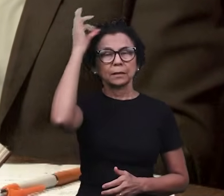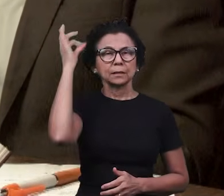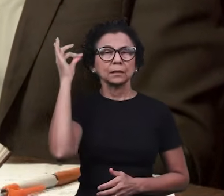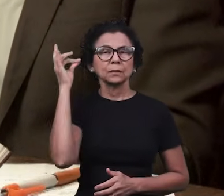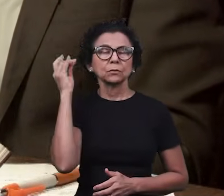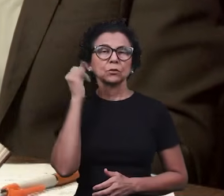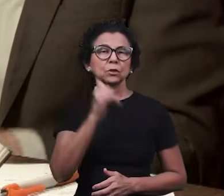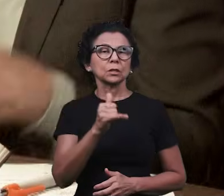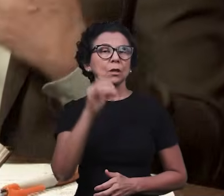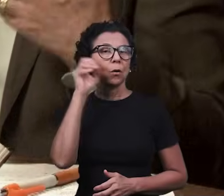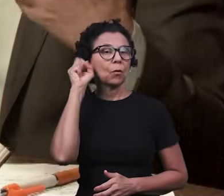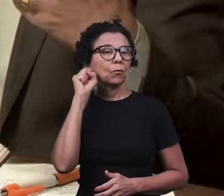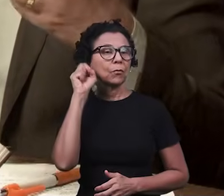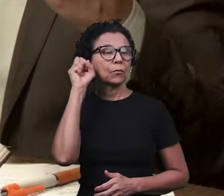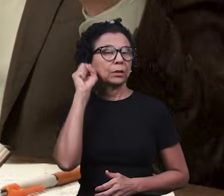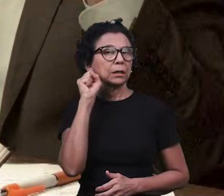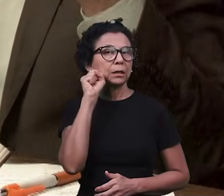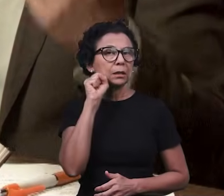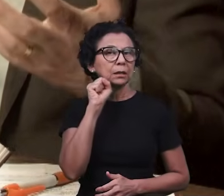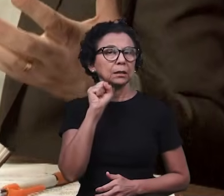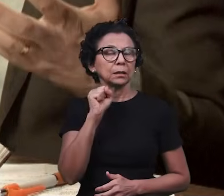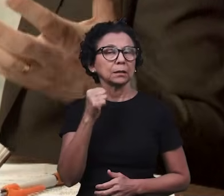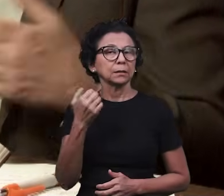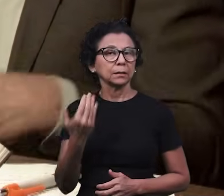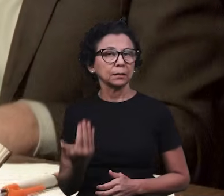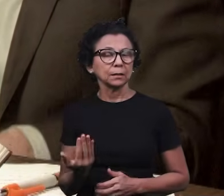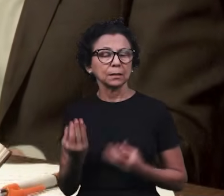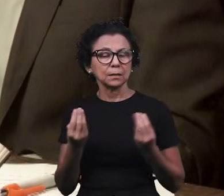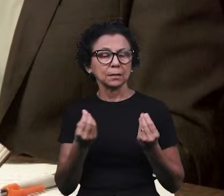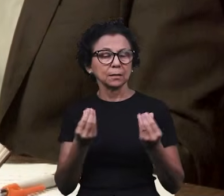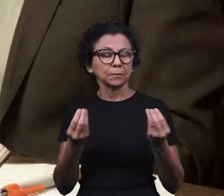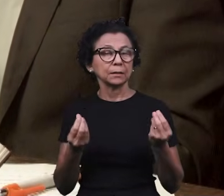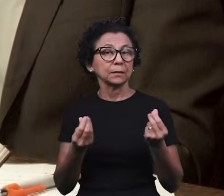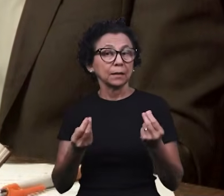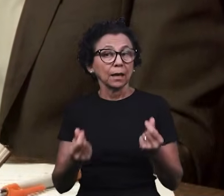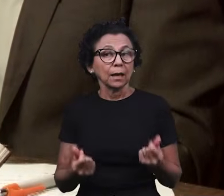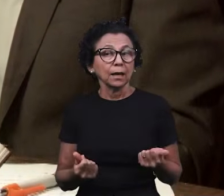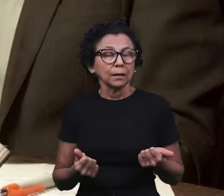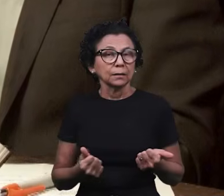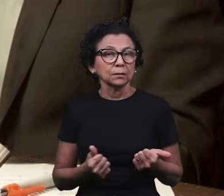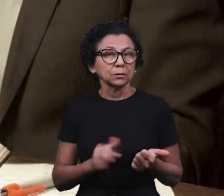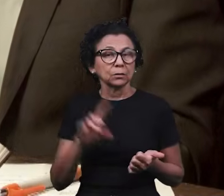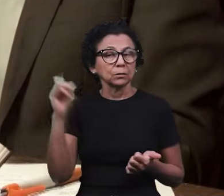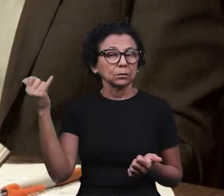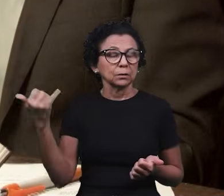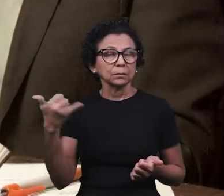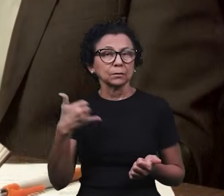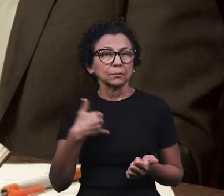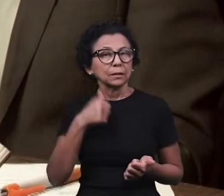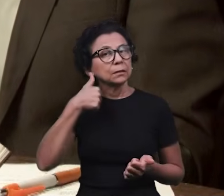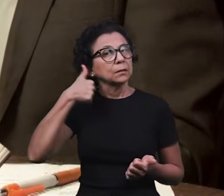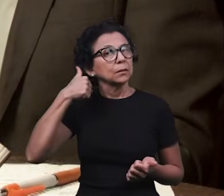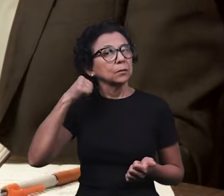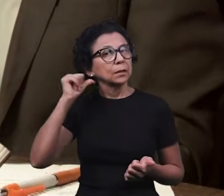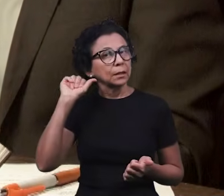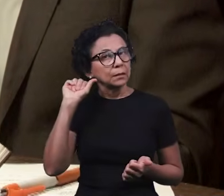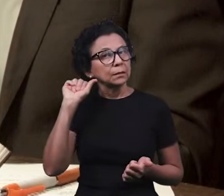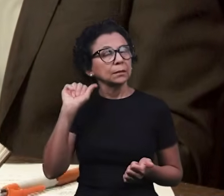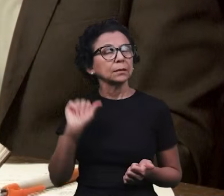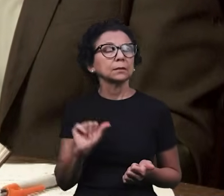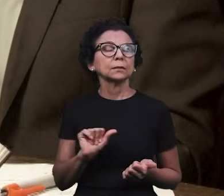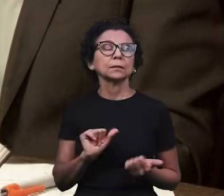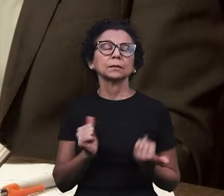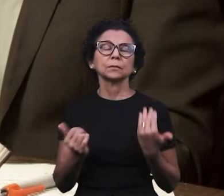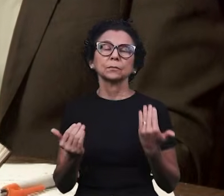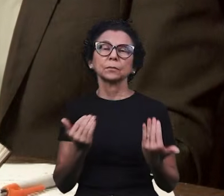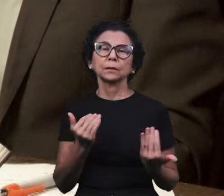poder ouvir a voz do Senhor. Né? Sensibilidade para você ouvir a voz do Senhor. Então é o sangue na orelha, né? É o sangue